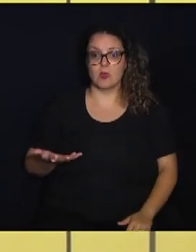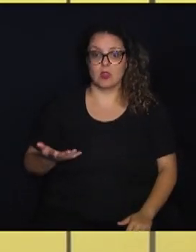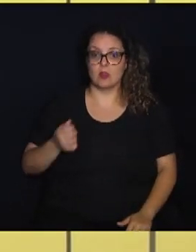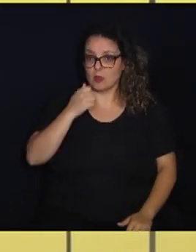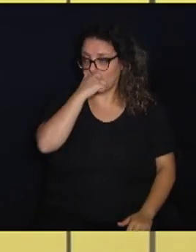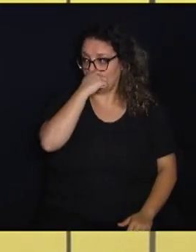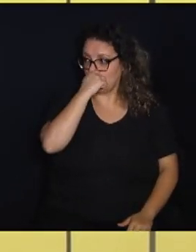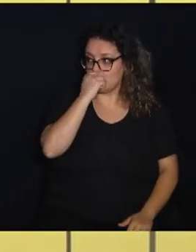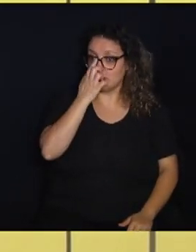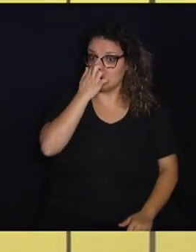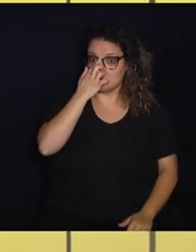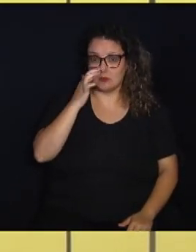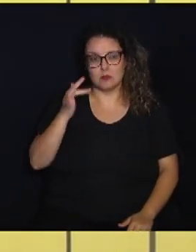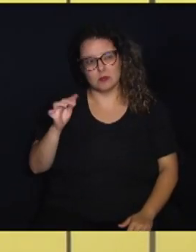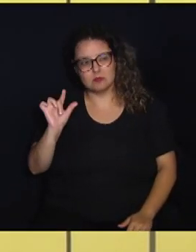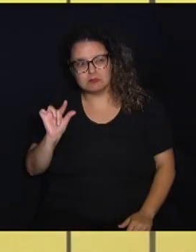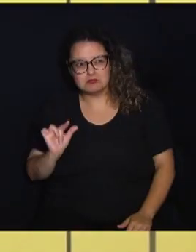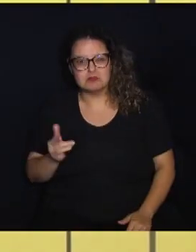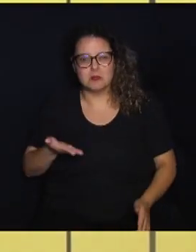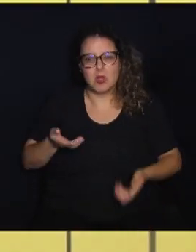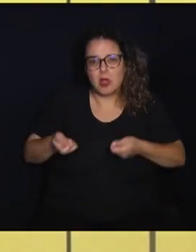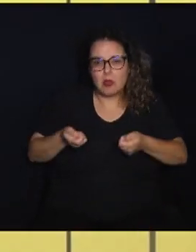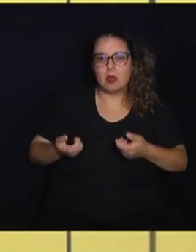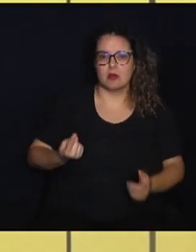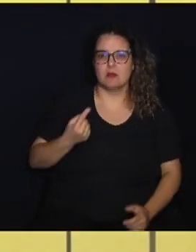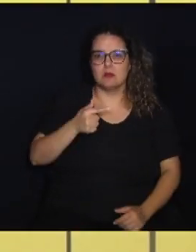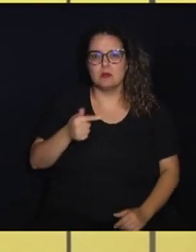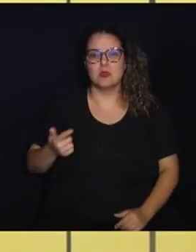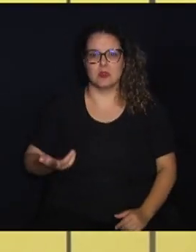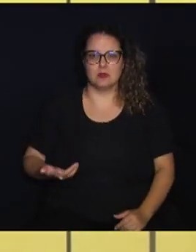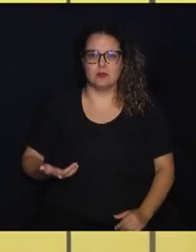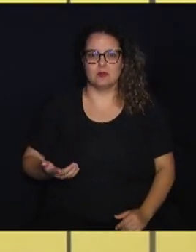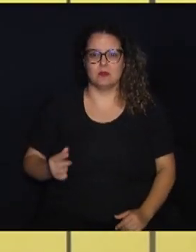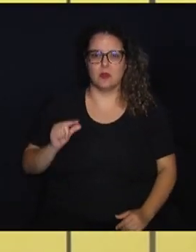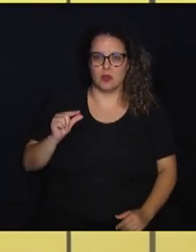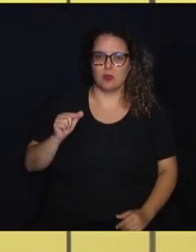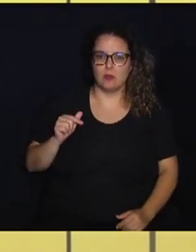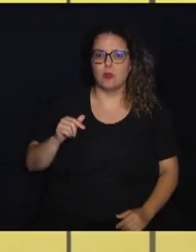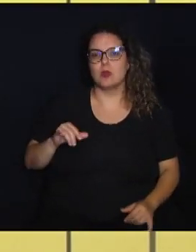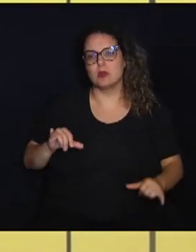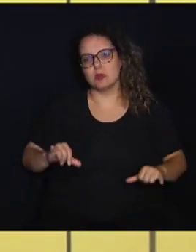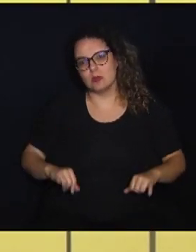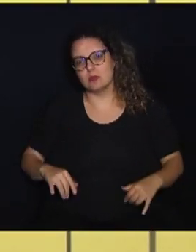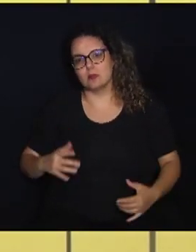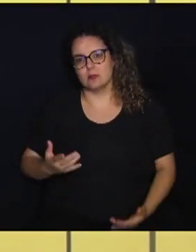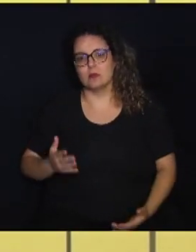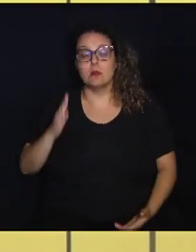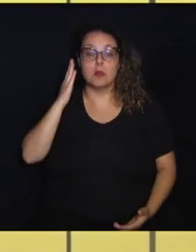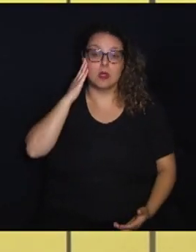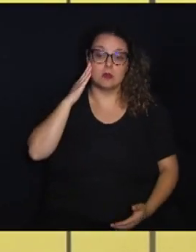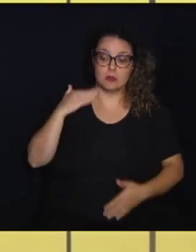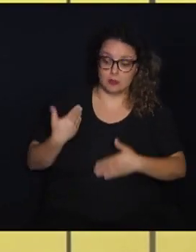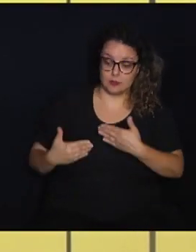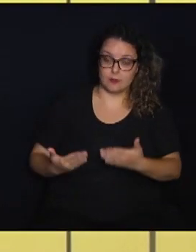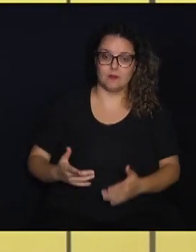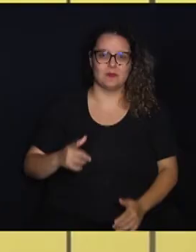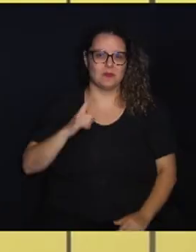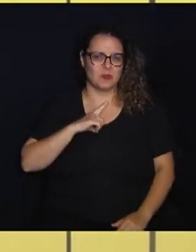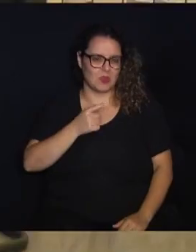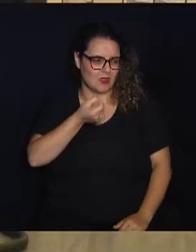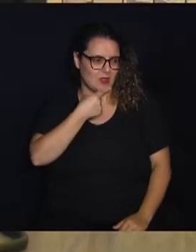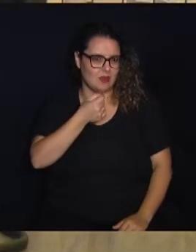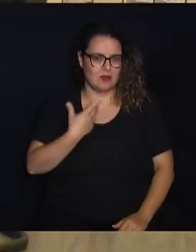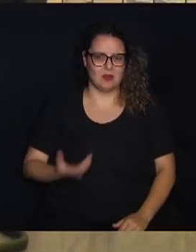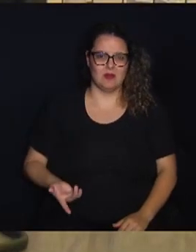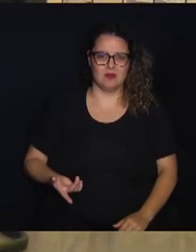menos, vamos dizer assim. A gente fala aí de uma semana, pelo menos, com um pouquinho mais sofrido. Mas é entender esse processo. Mas tem que tomar remédio? Vai